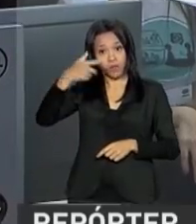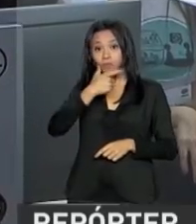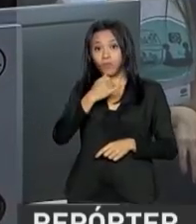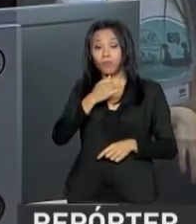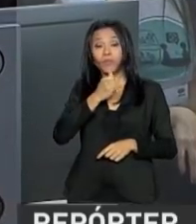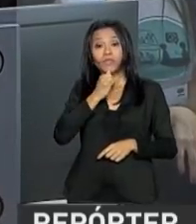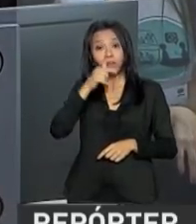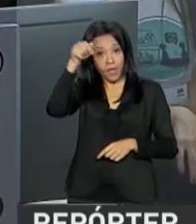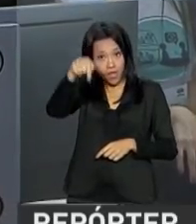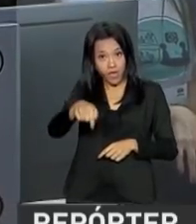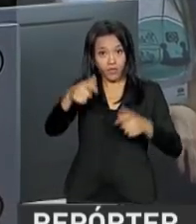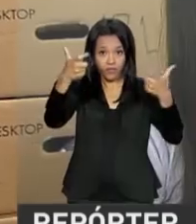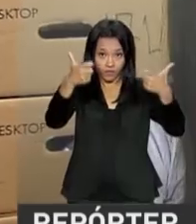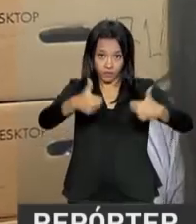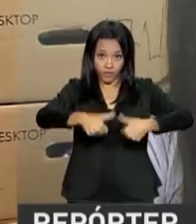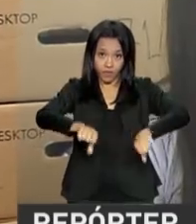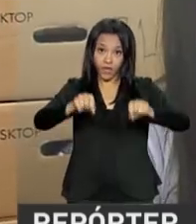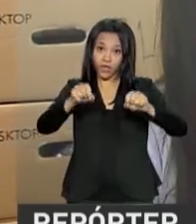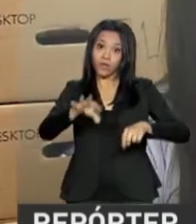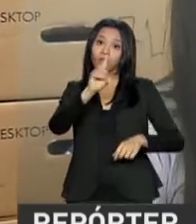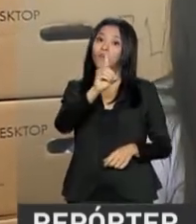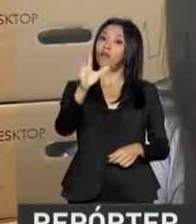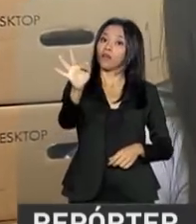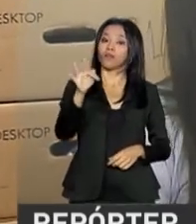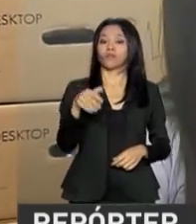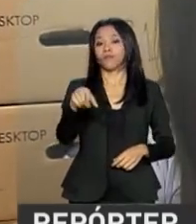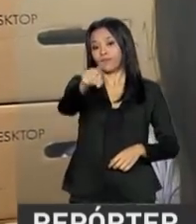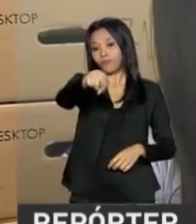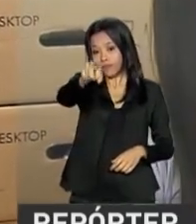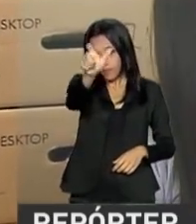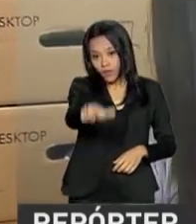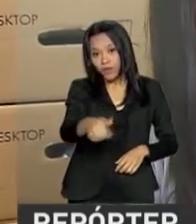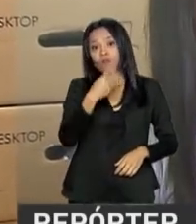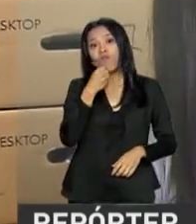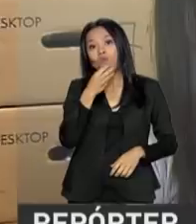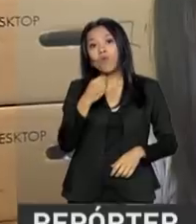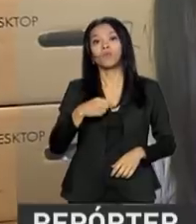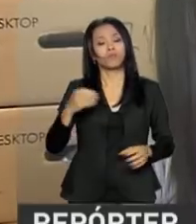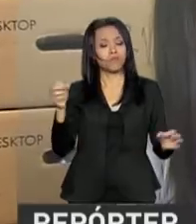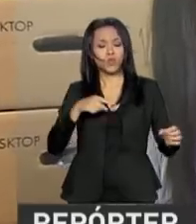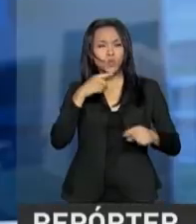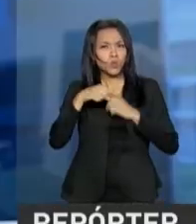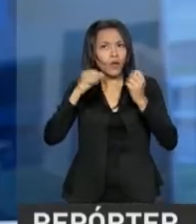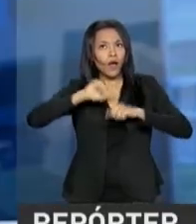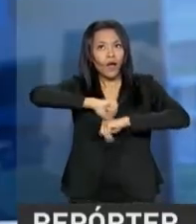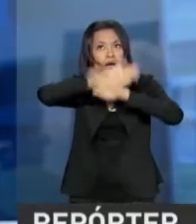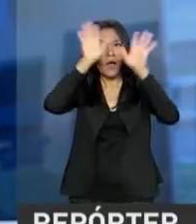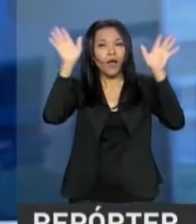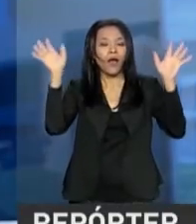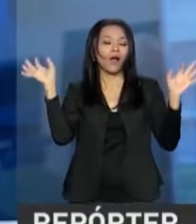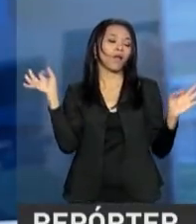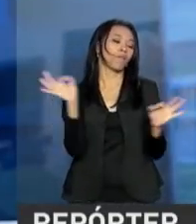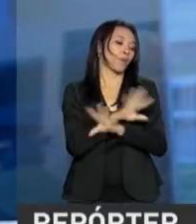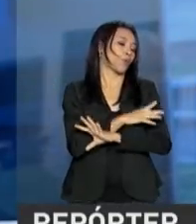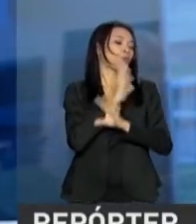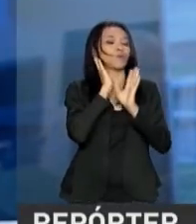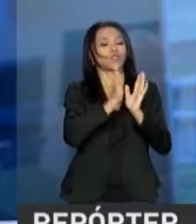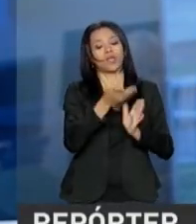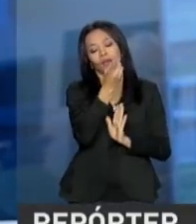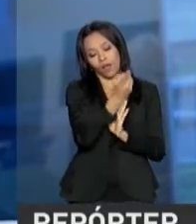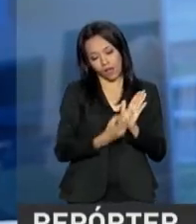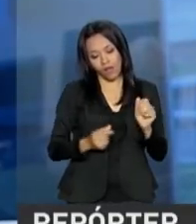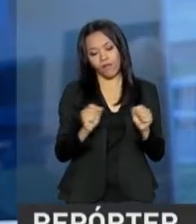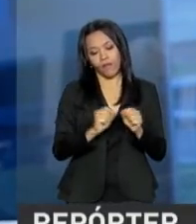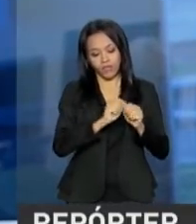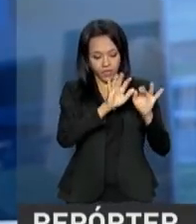está no distrito federal após tirar suas dúvidas o irão está pronto para enviar a declaração agora tirando já posso fazer